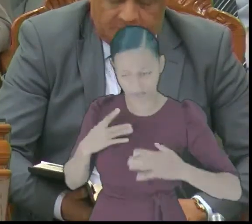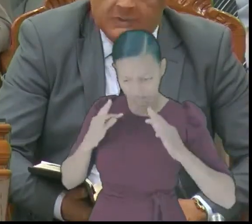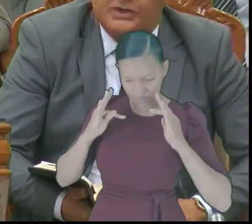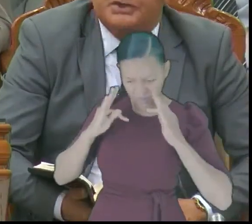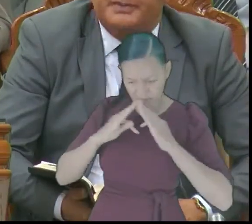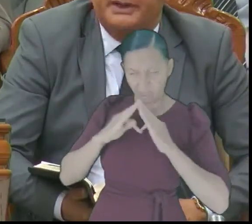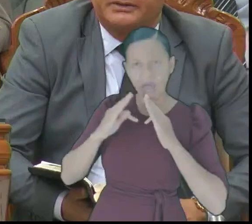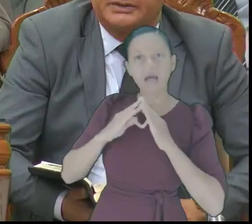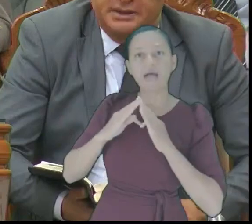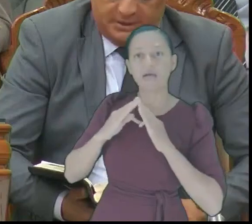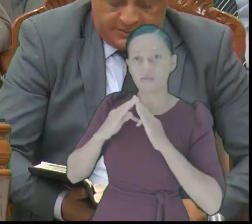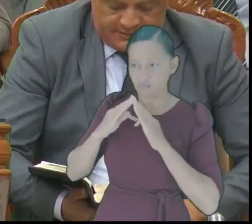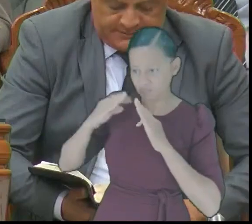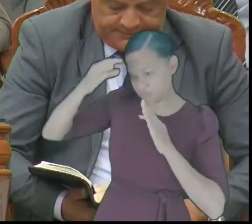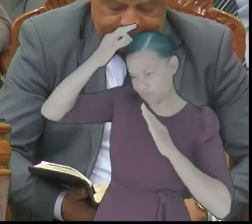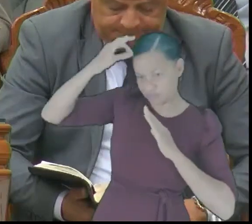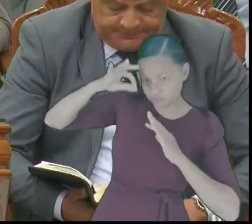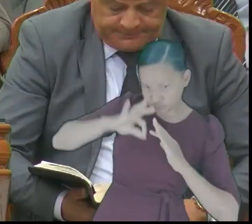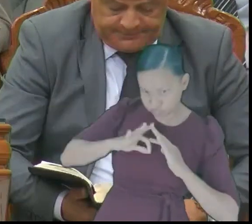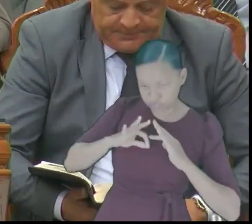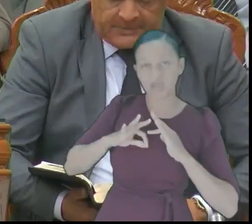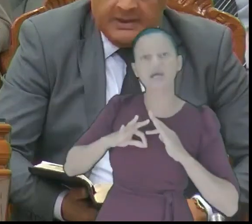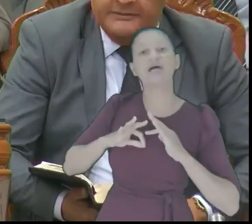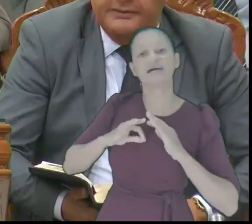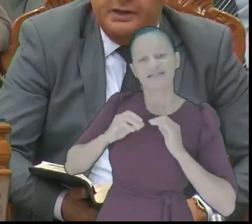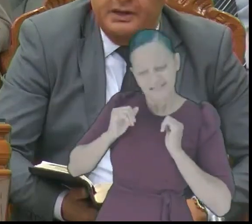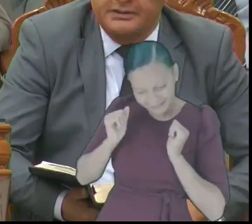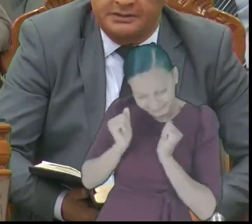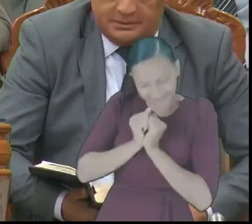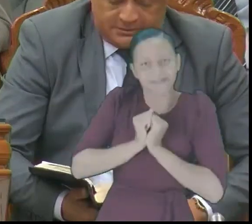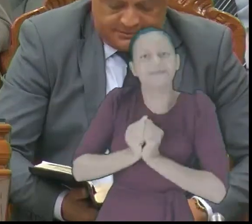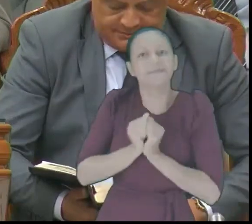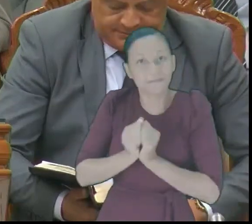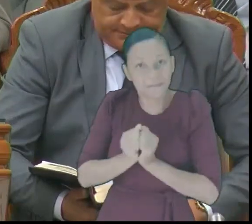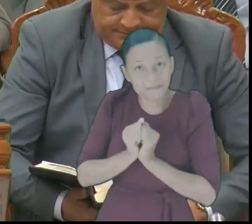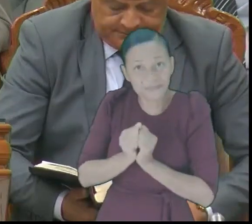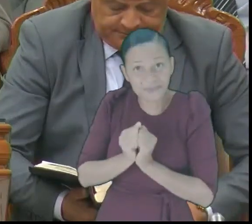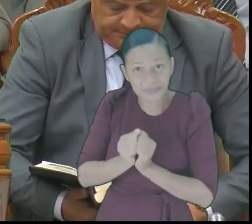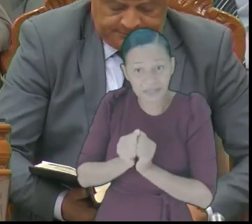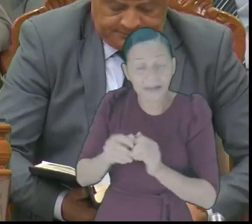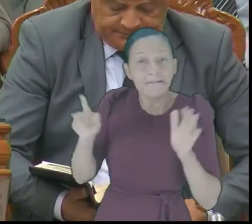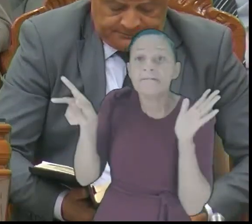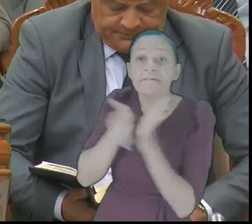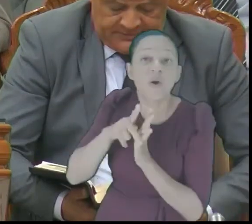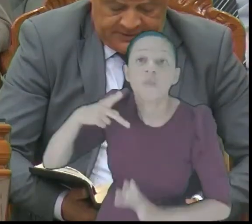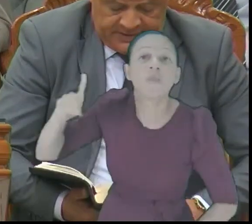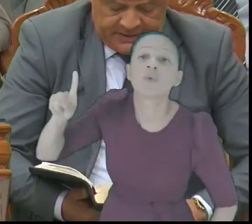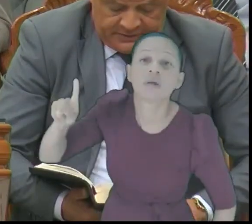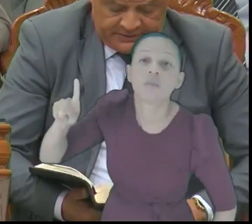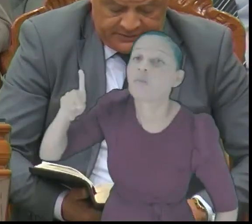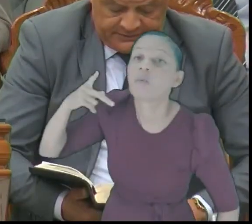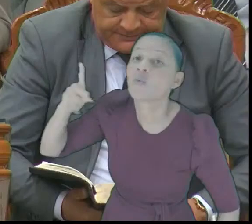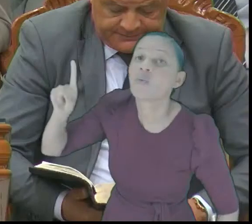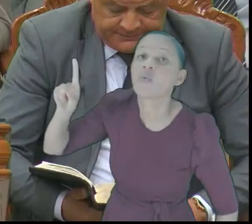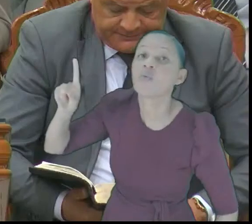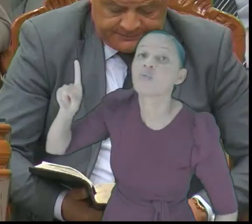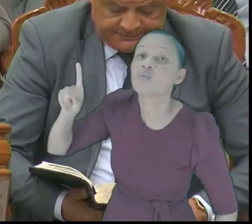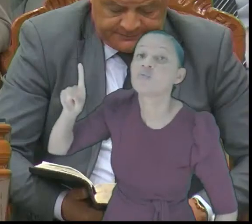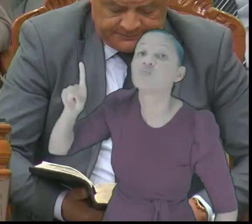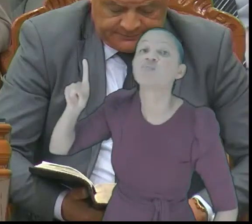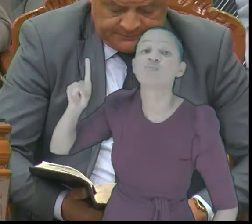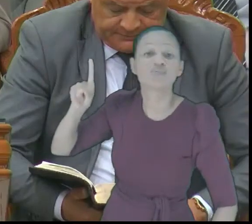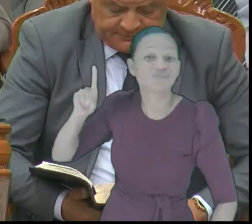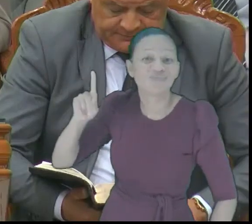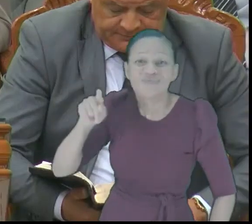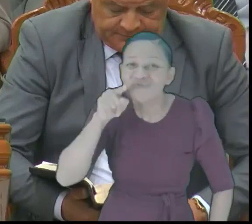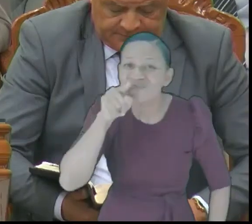quem? Do Espírito Santo que habita em vós. E proveniente de quem? E que